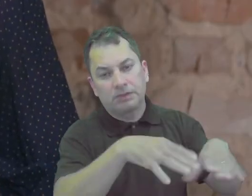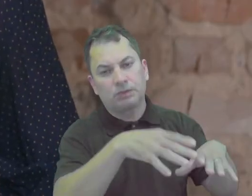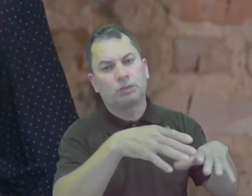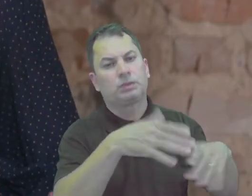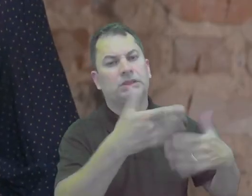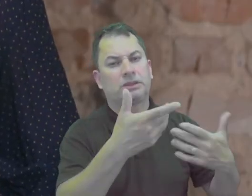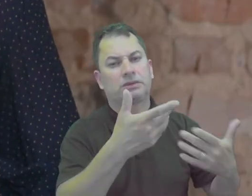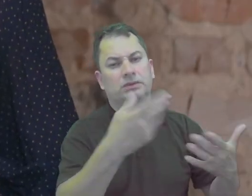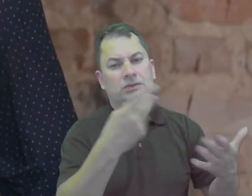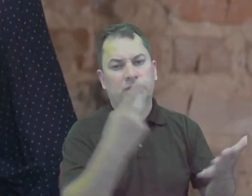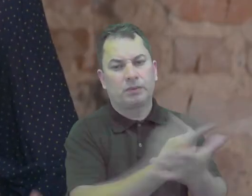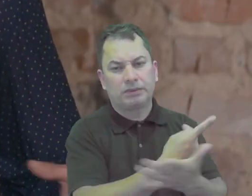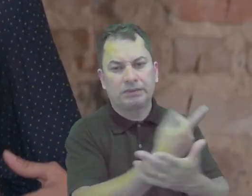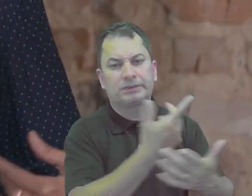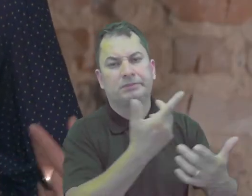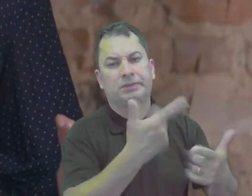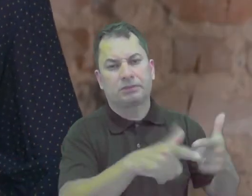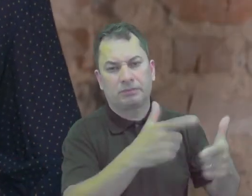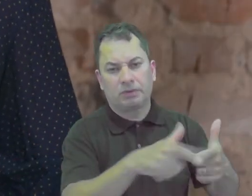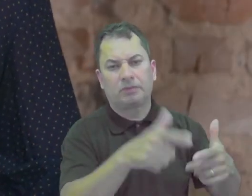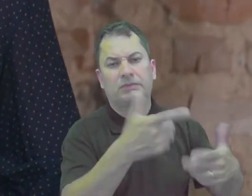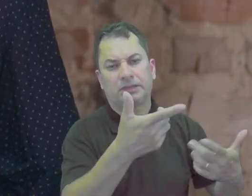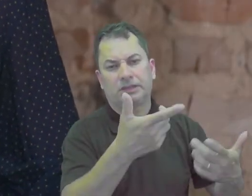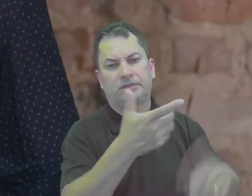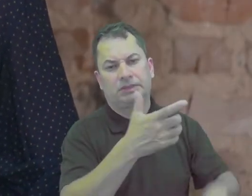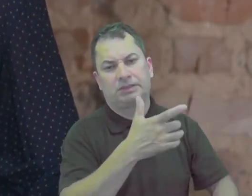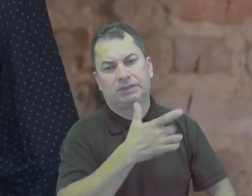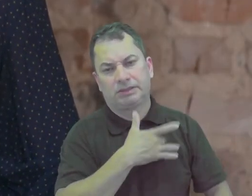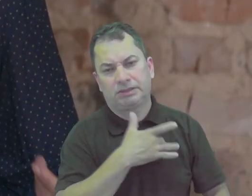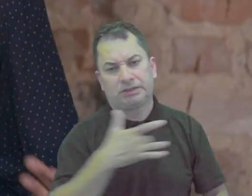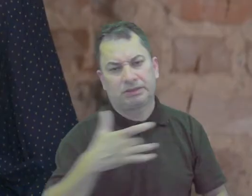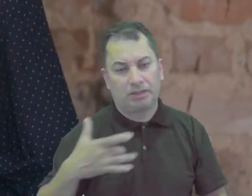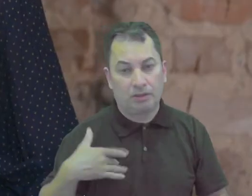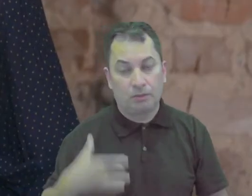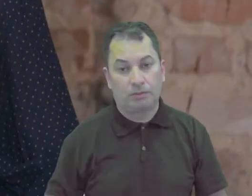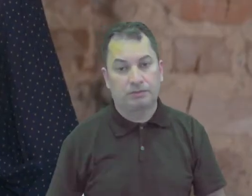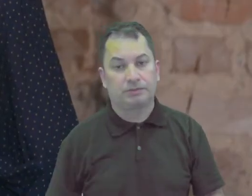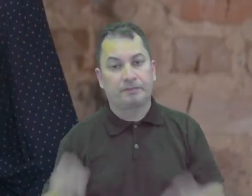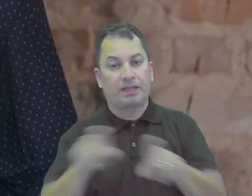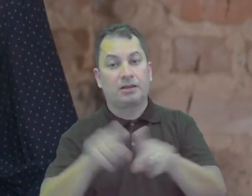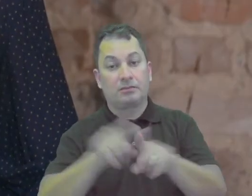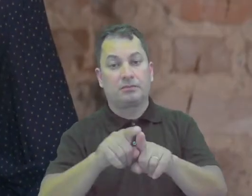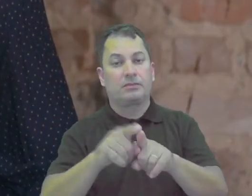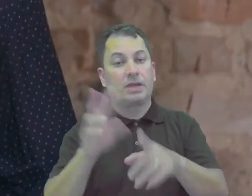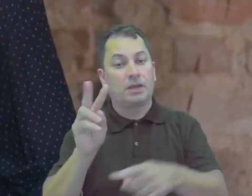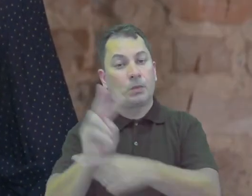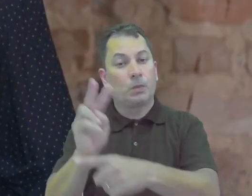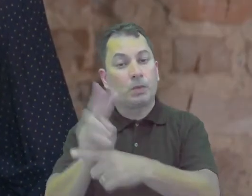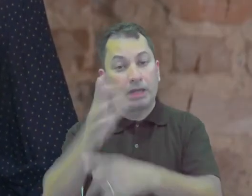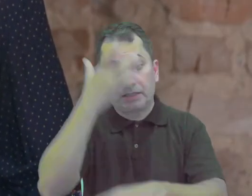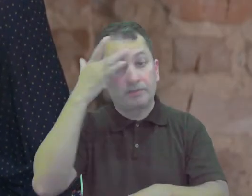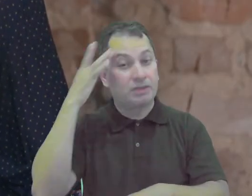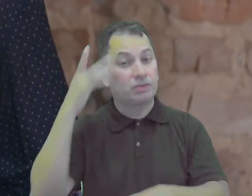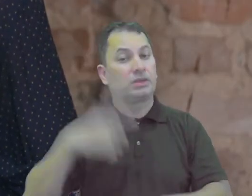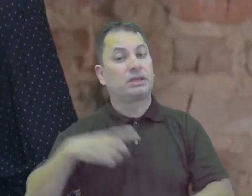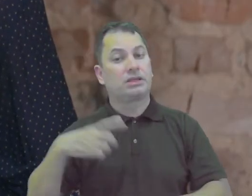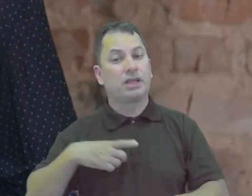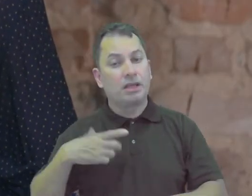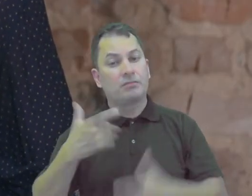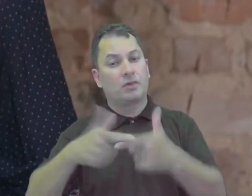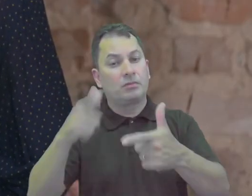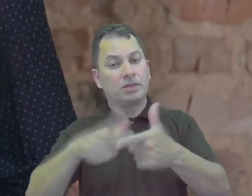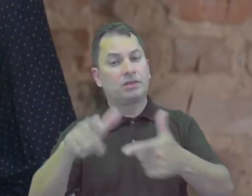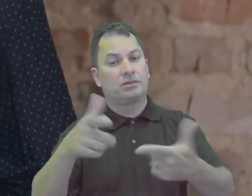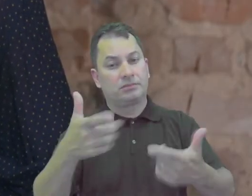com idosos, com pessoas que já têm problemas de saúde, né, as comorbidades, busca ativa de